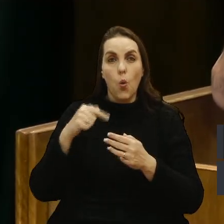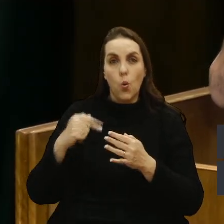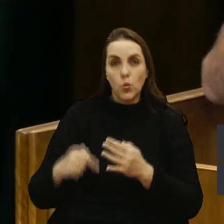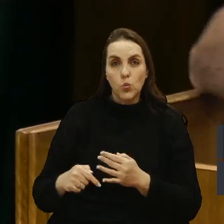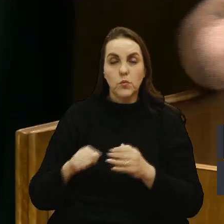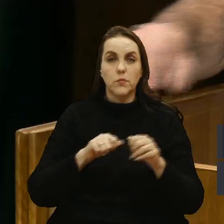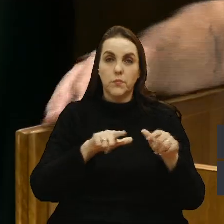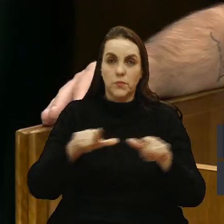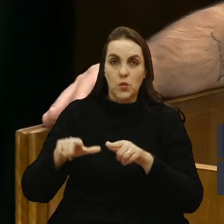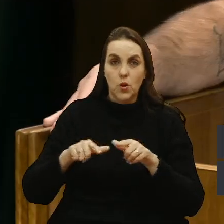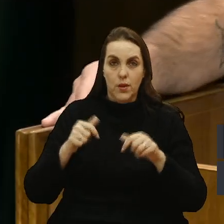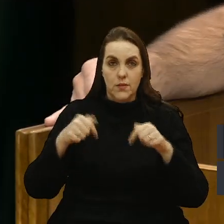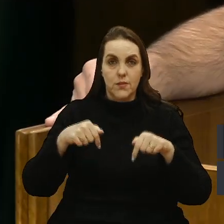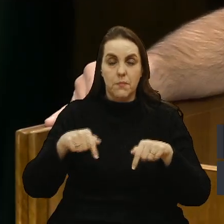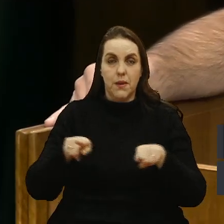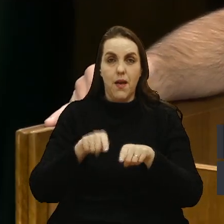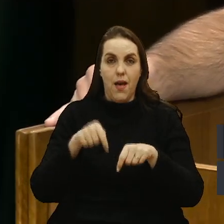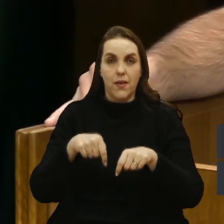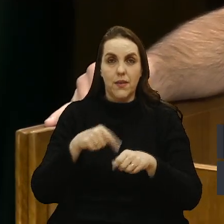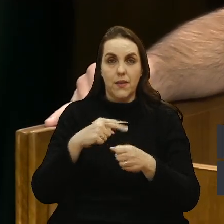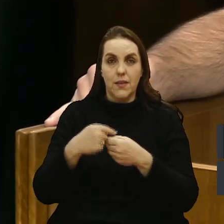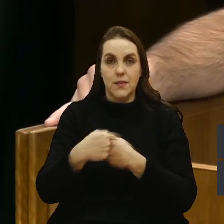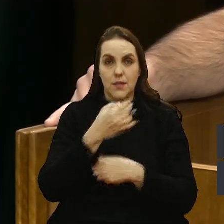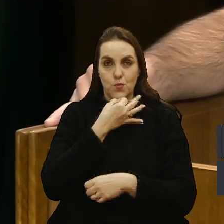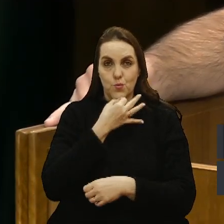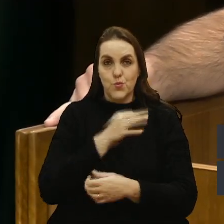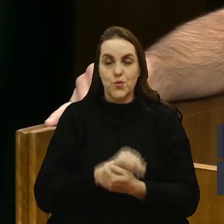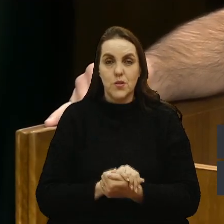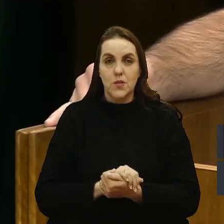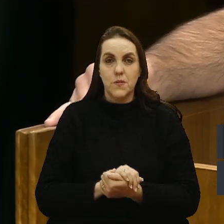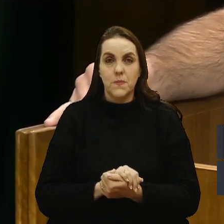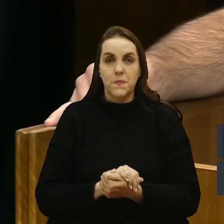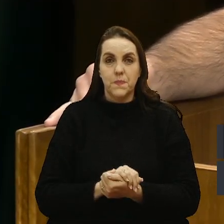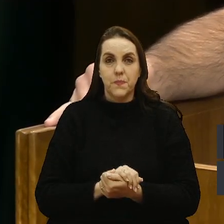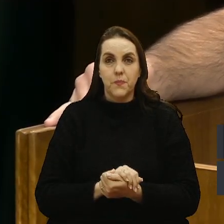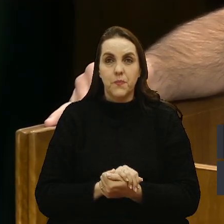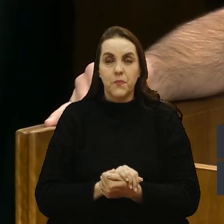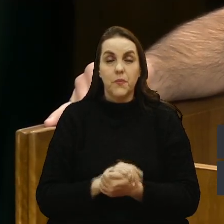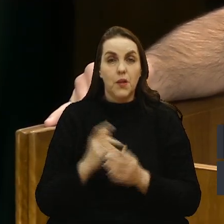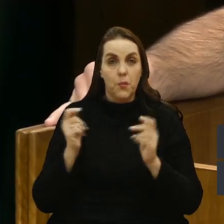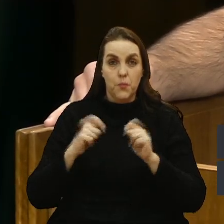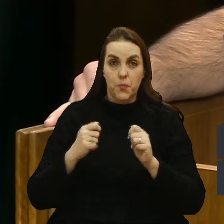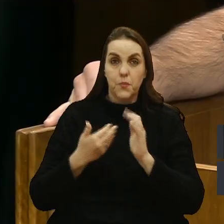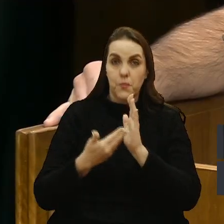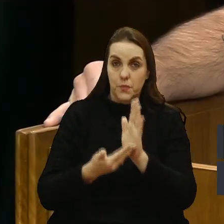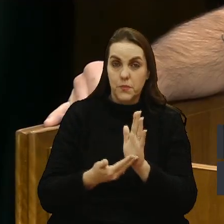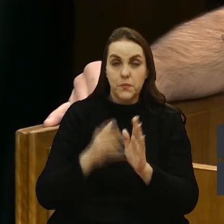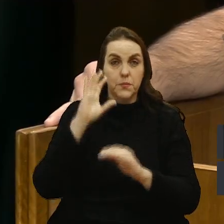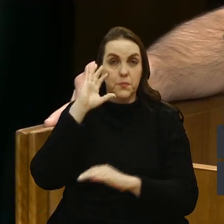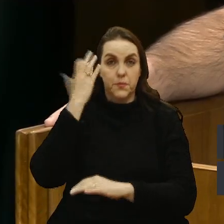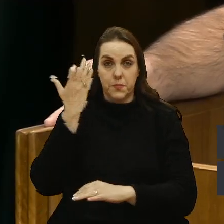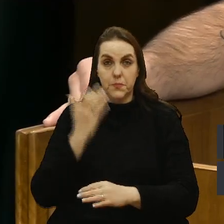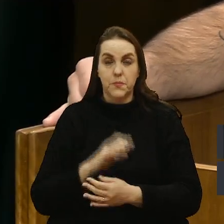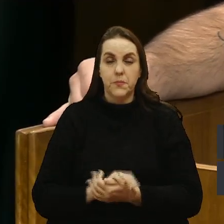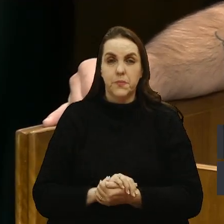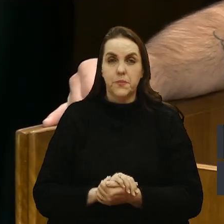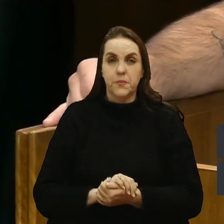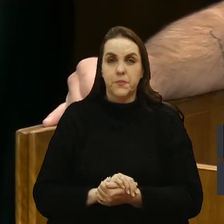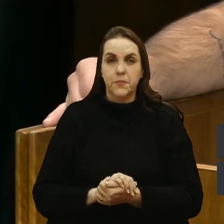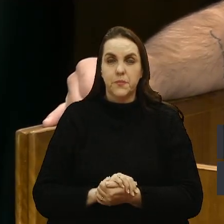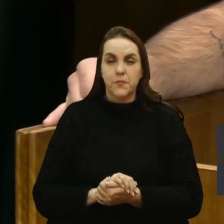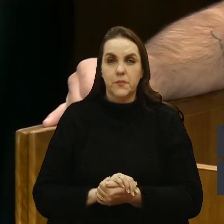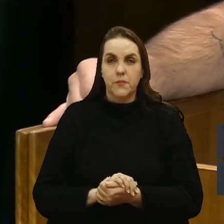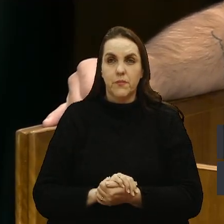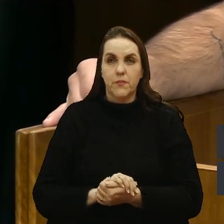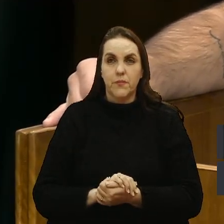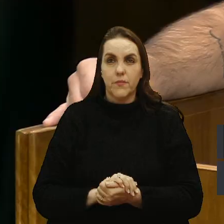aqui do nosso município que nós trouxemos também para possíveis soluções ali a